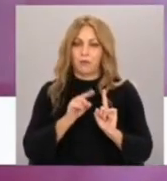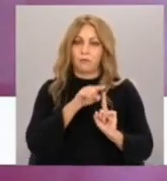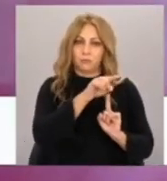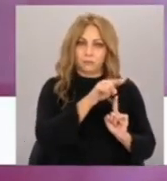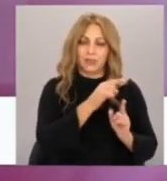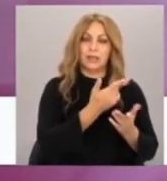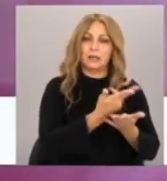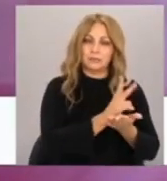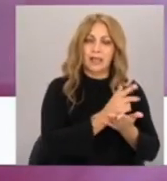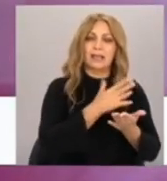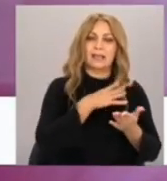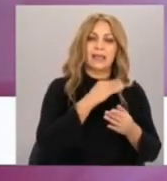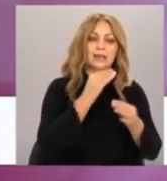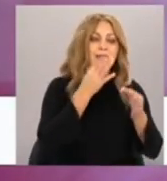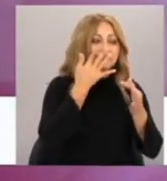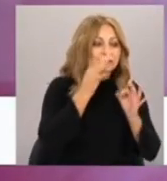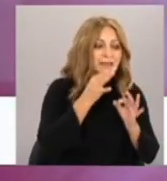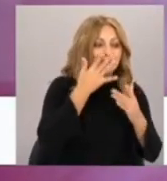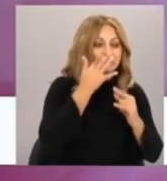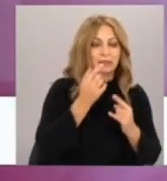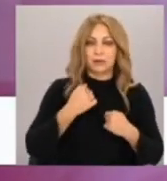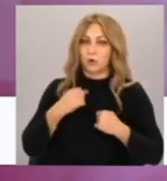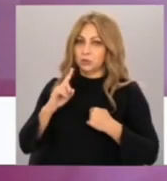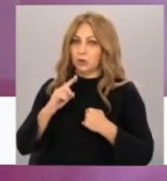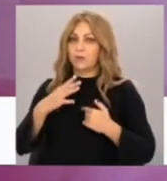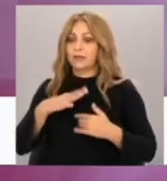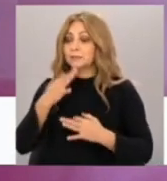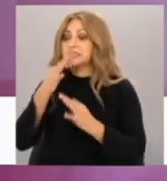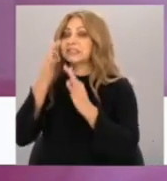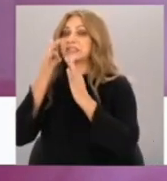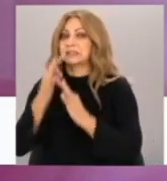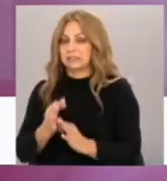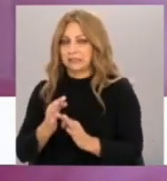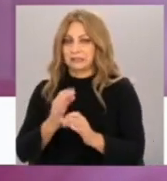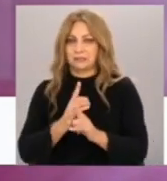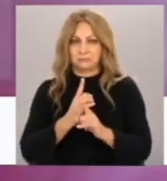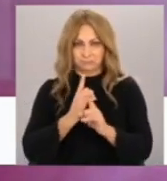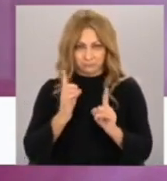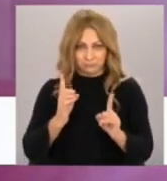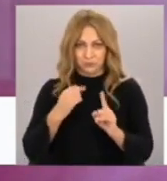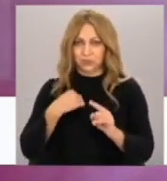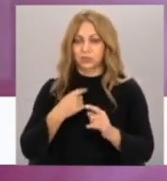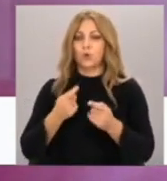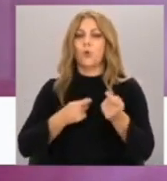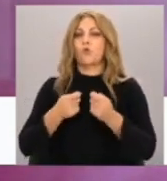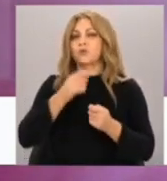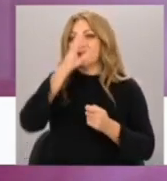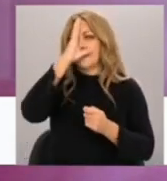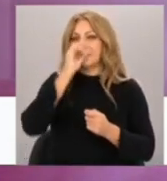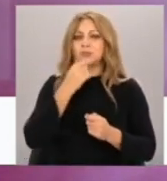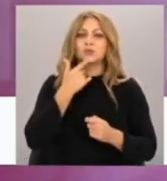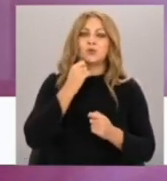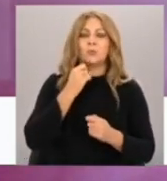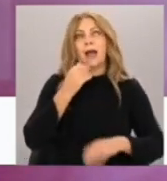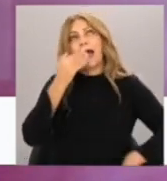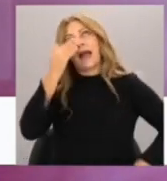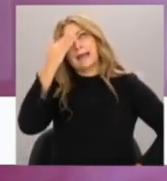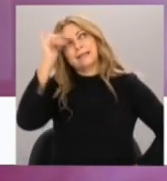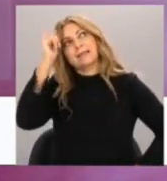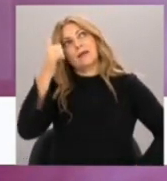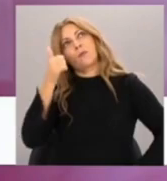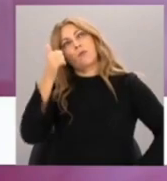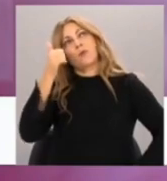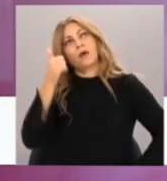gostamos de ter um programa que me dizes testadas e essa é uma grande diferença porque isso não é para governar um país não se pode fazer só com boas intenções